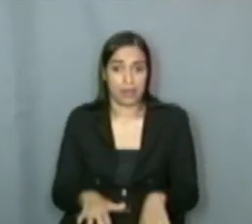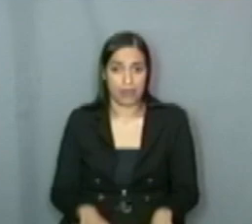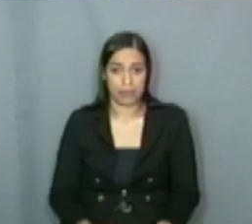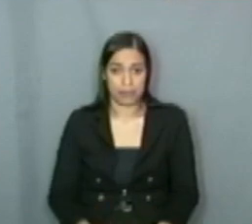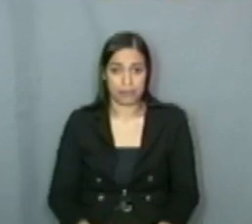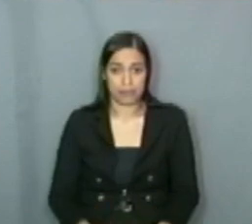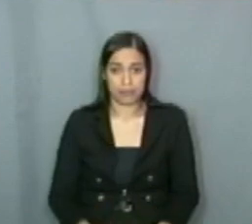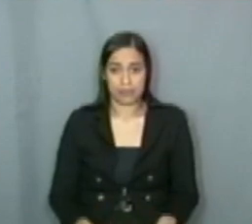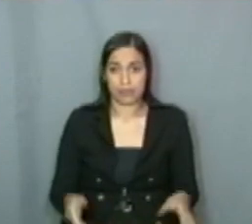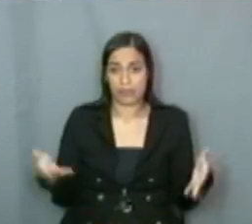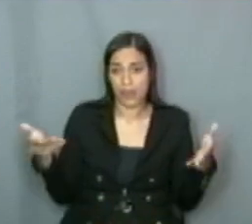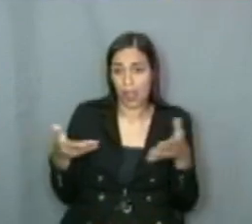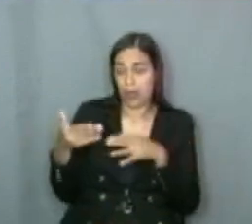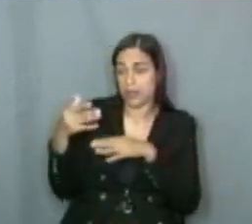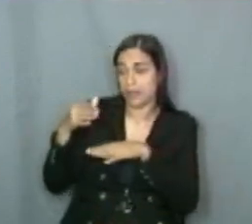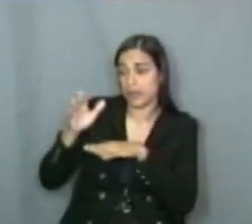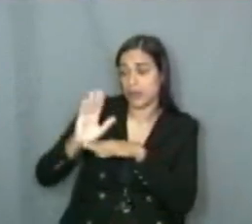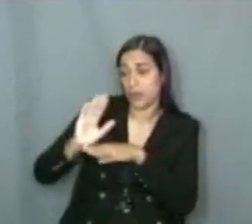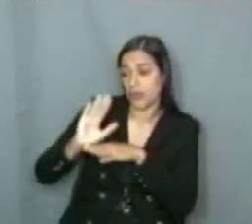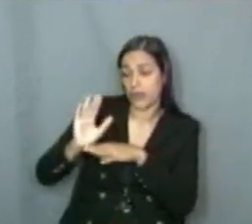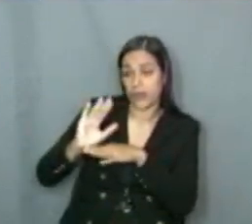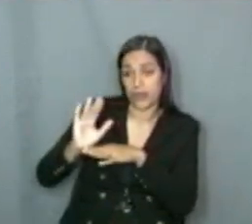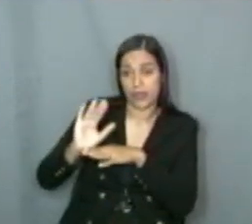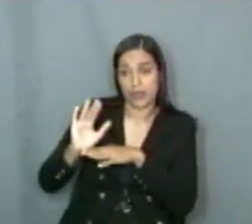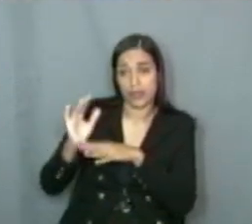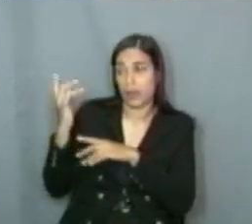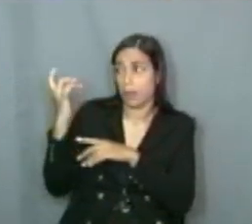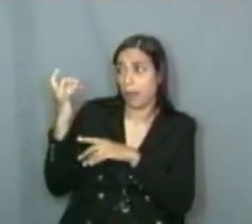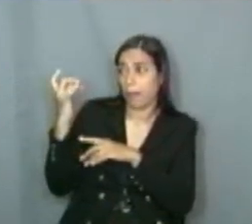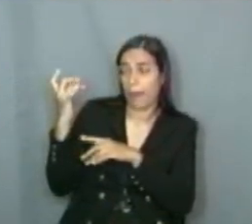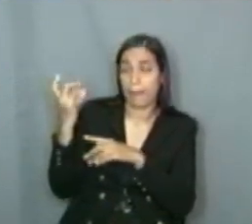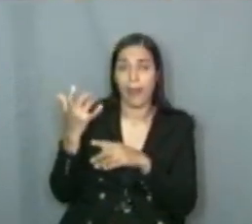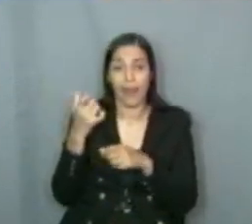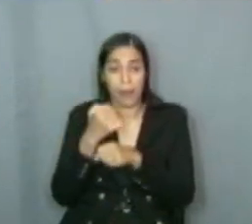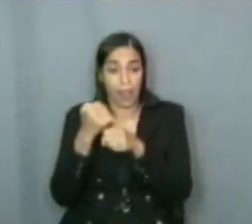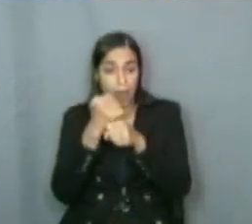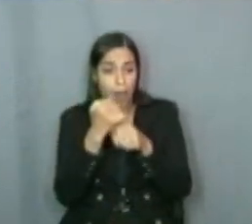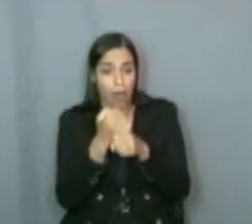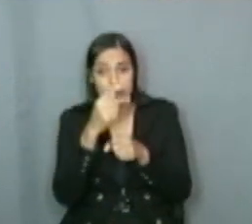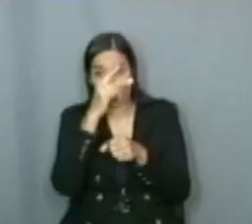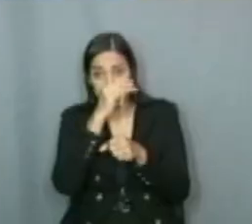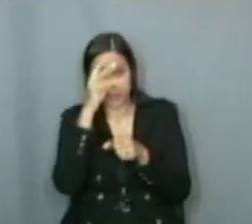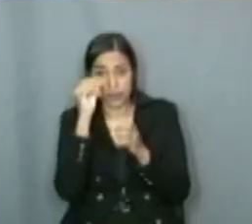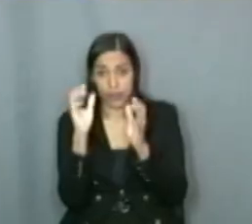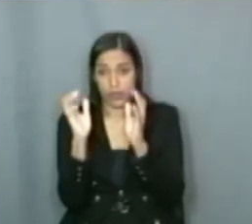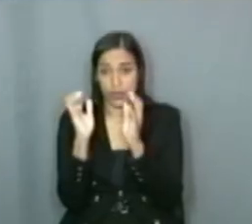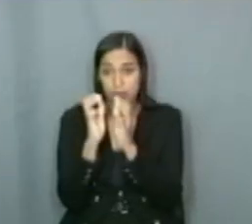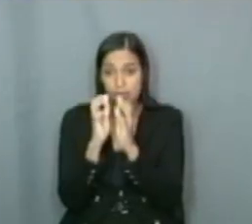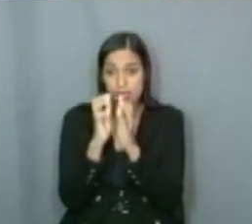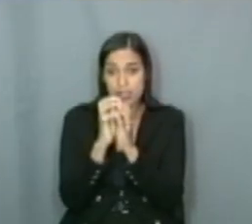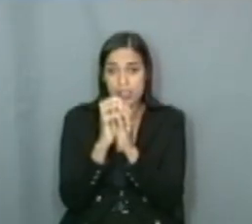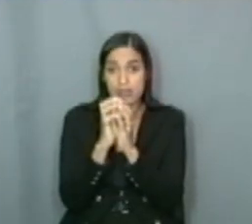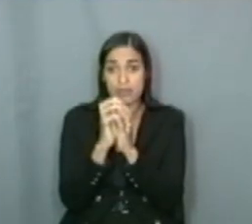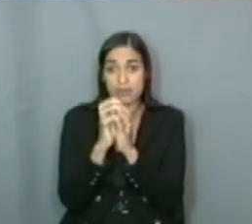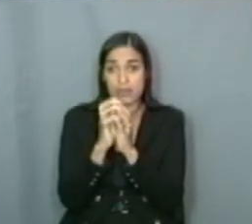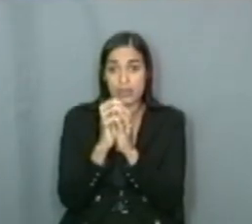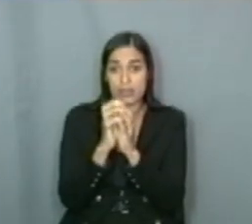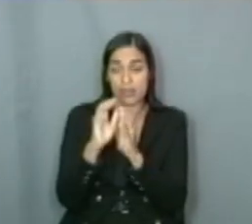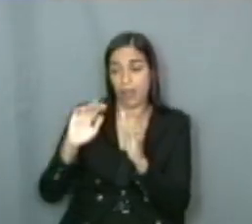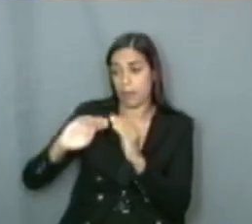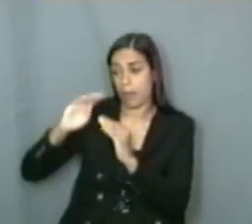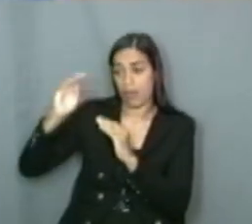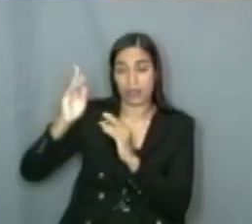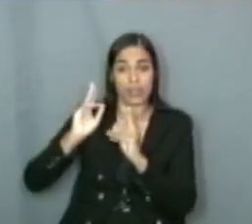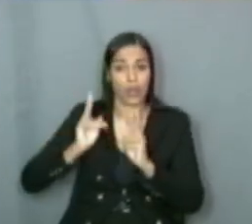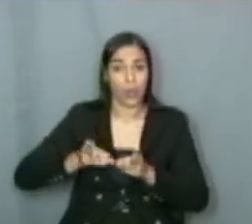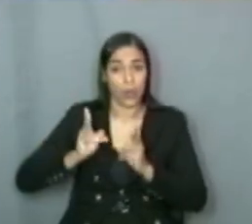Agora foi lá, fez um videozinho. Estamos fazendo aqui mais uma obra da Prefeitura do Recife. Aí bate 2 pregos e vai embora. Está lá a barreira.